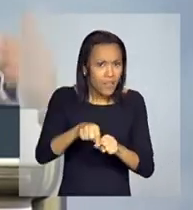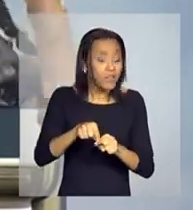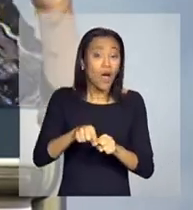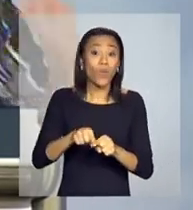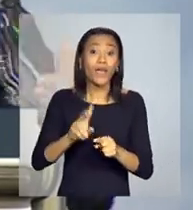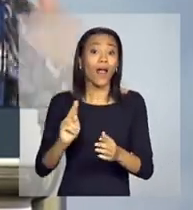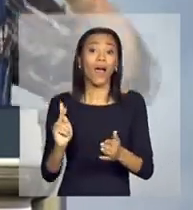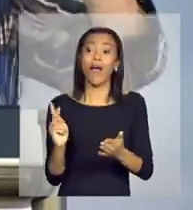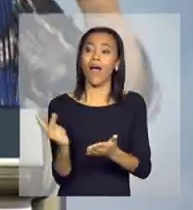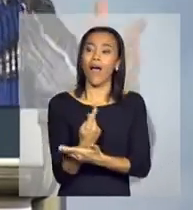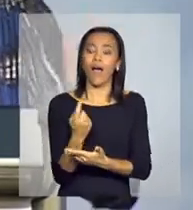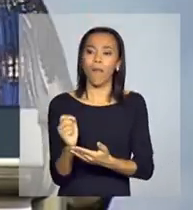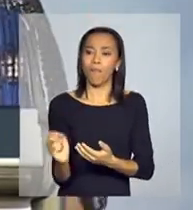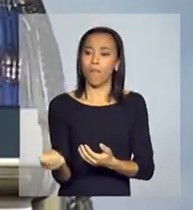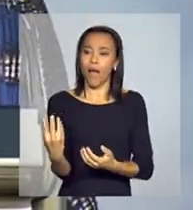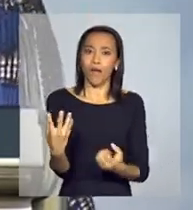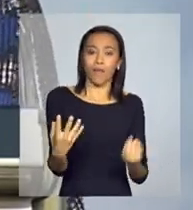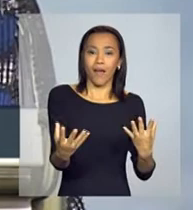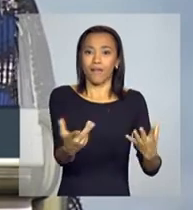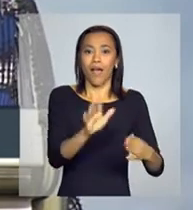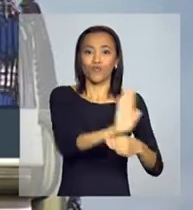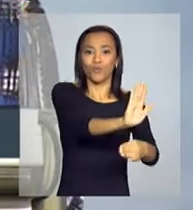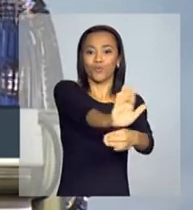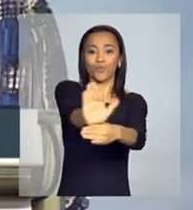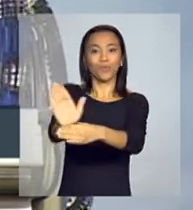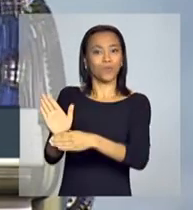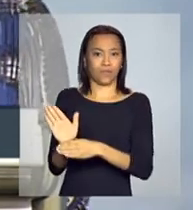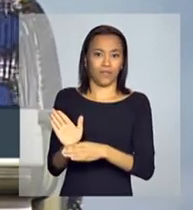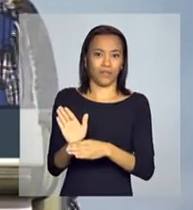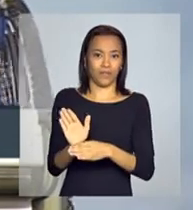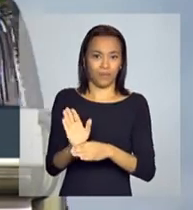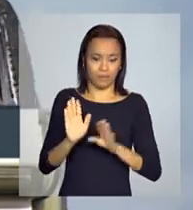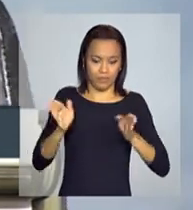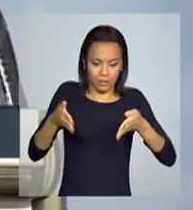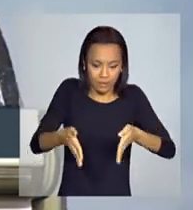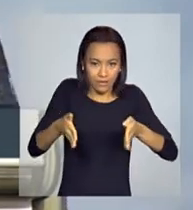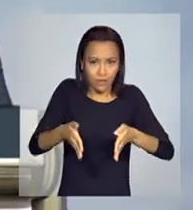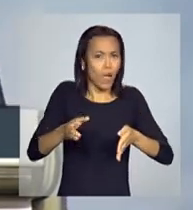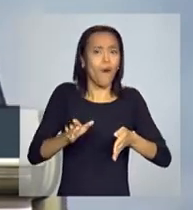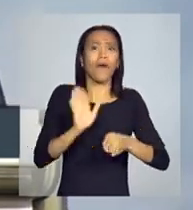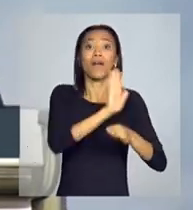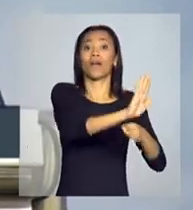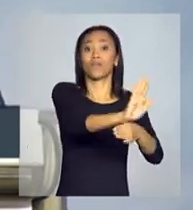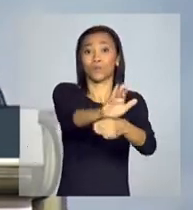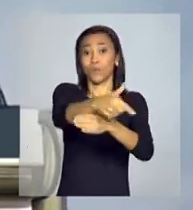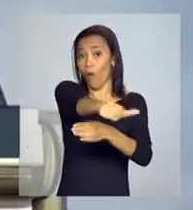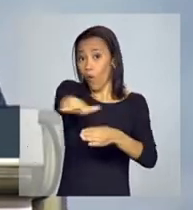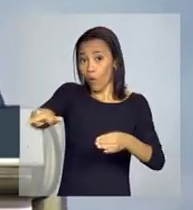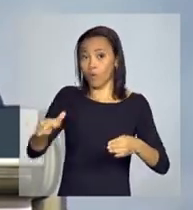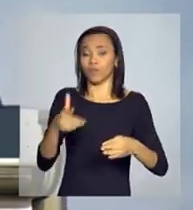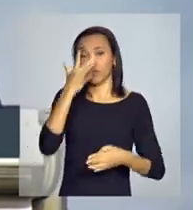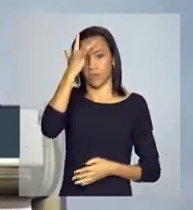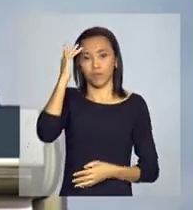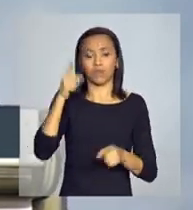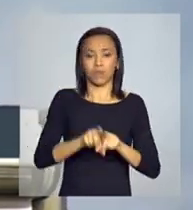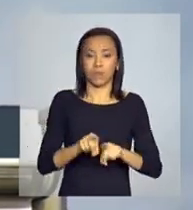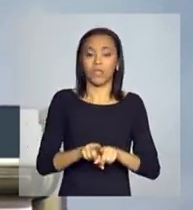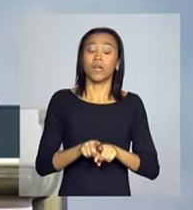traz de benefício para a população que nos importa. Por isso, eu quero dizer para vocês